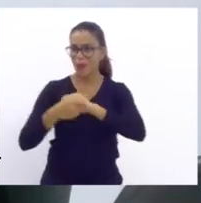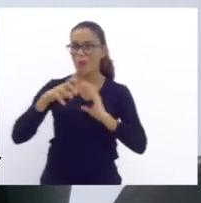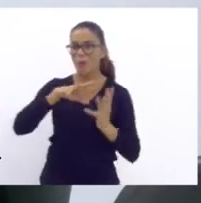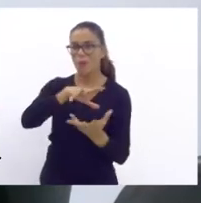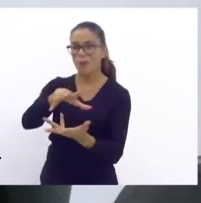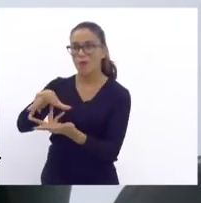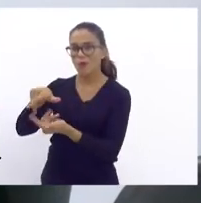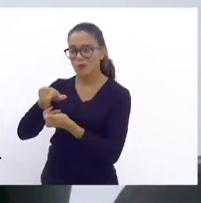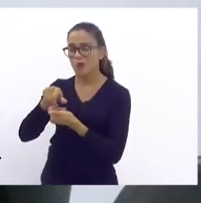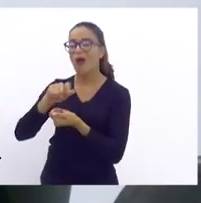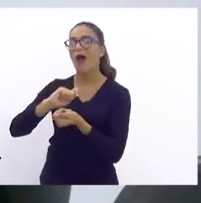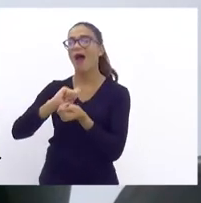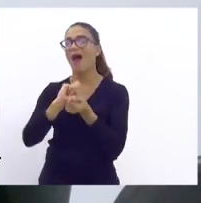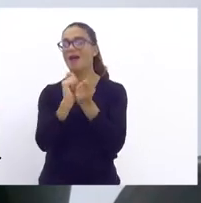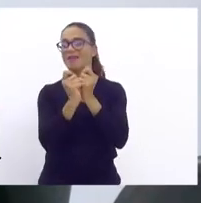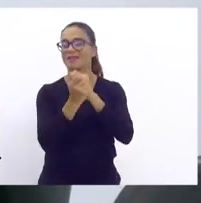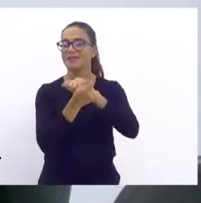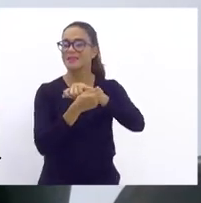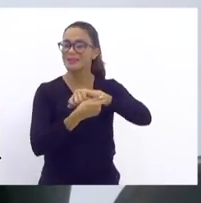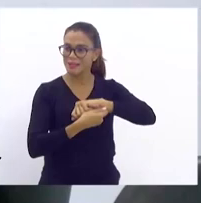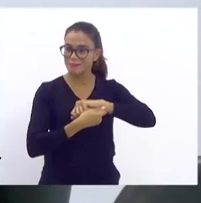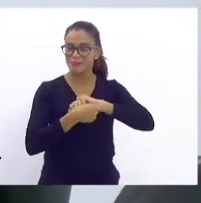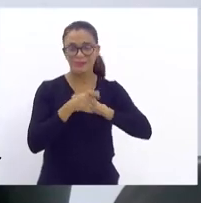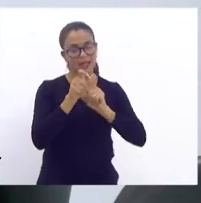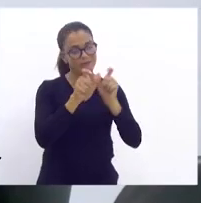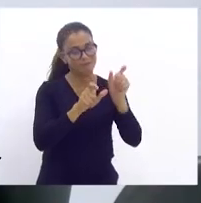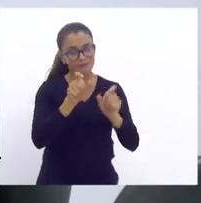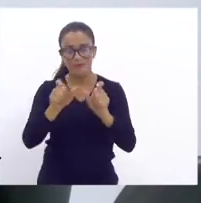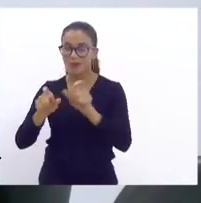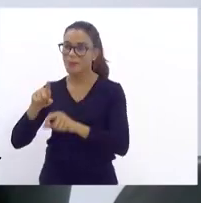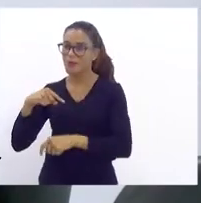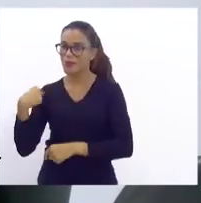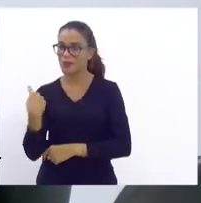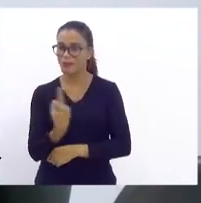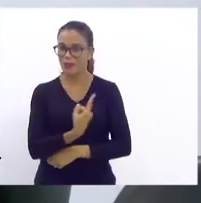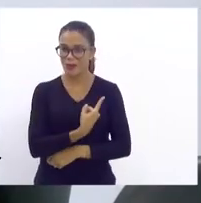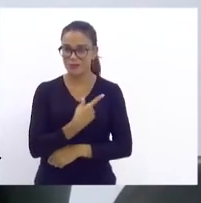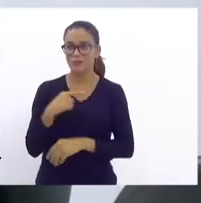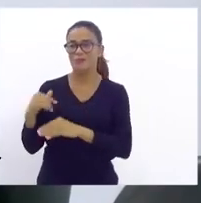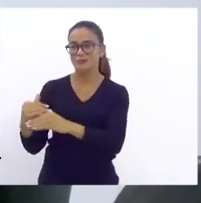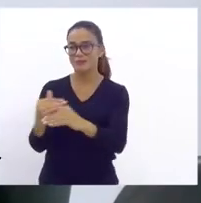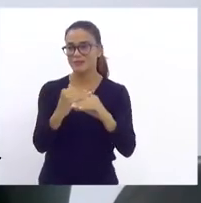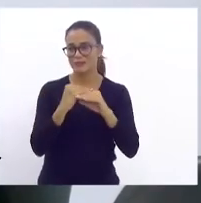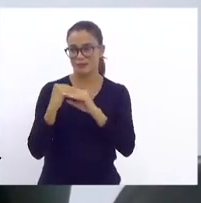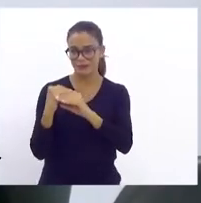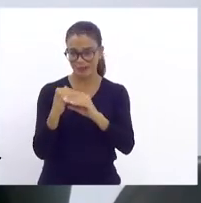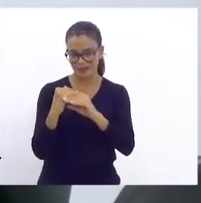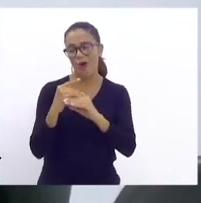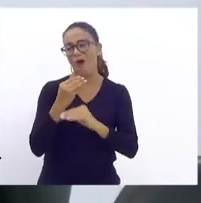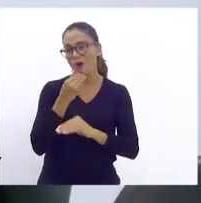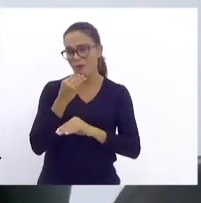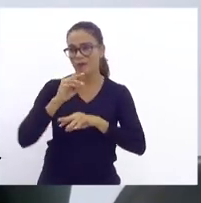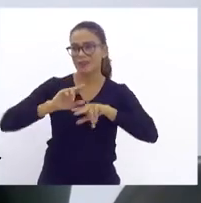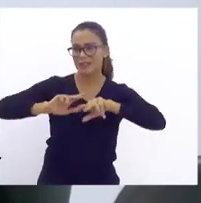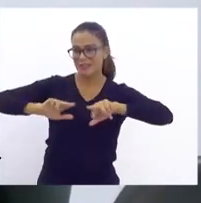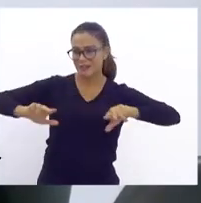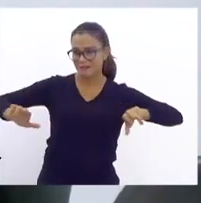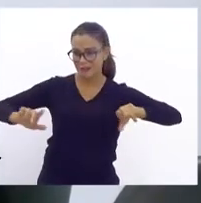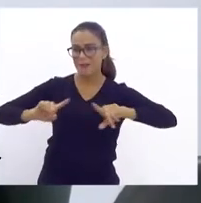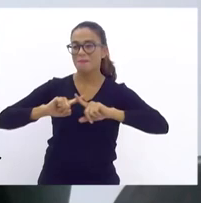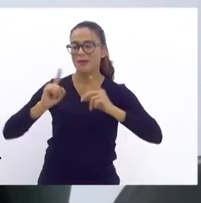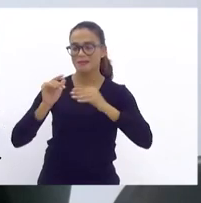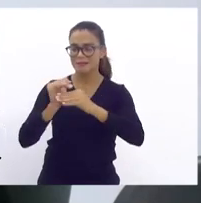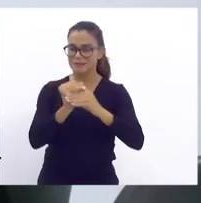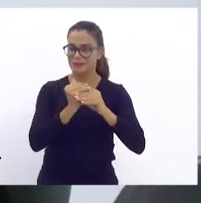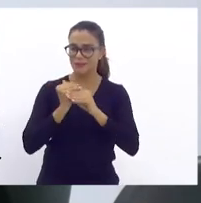adaptado às pessoas porque todos nós somos iguais com as nossas diferenças mas somos